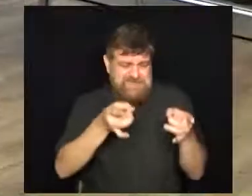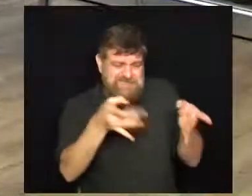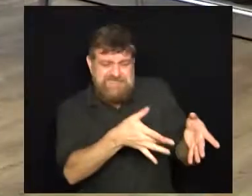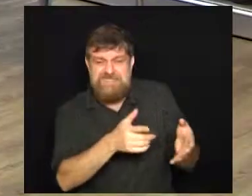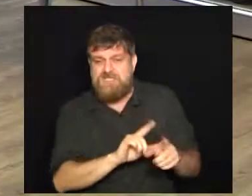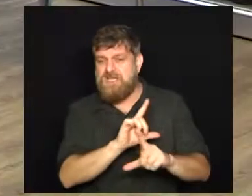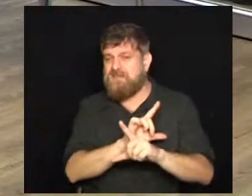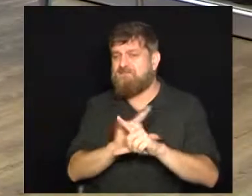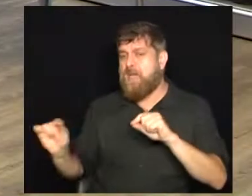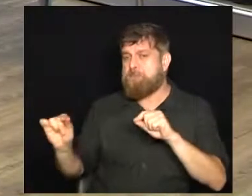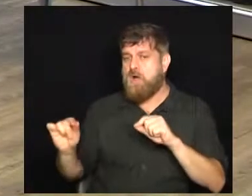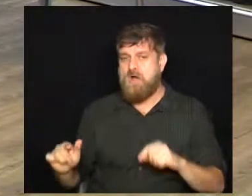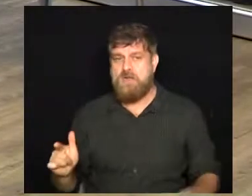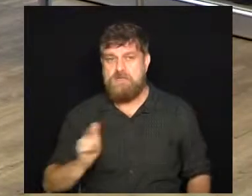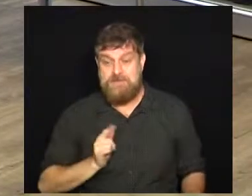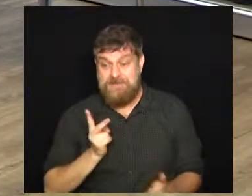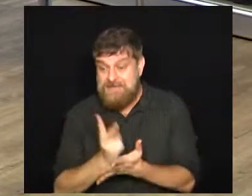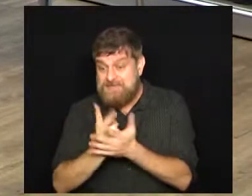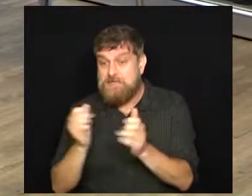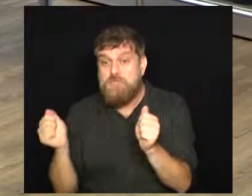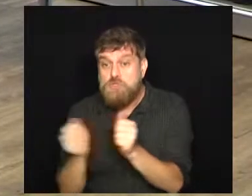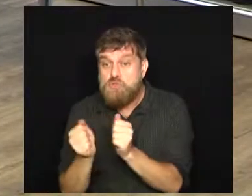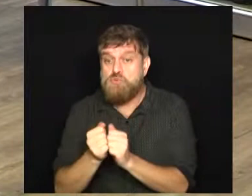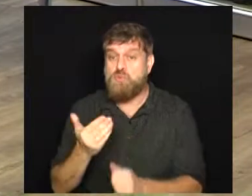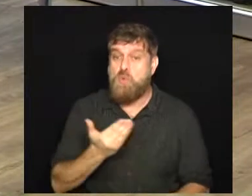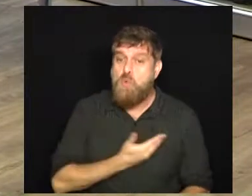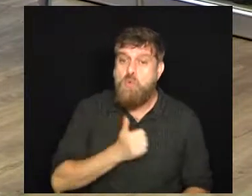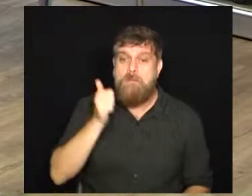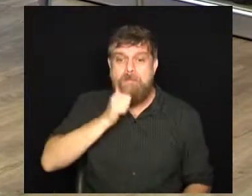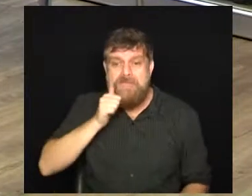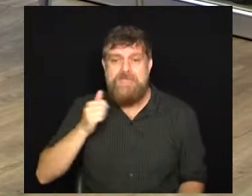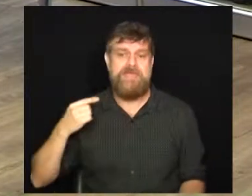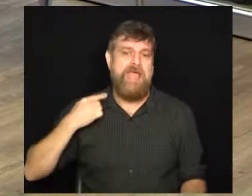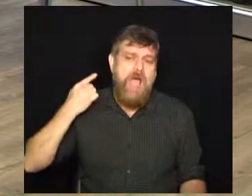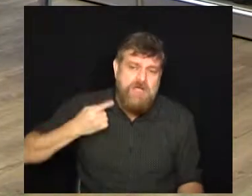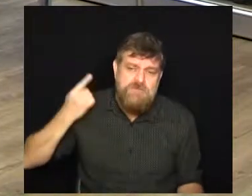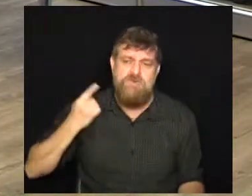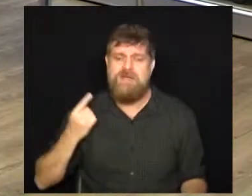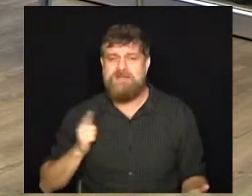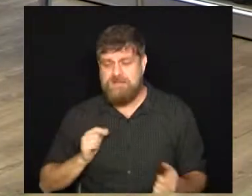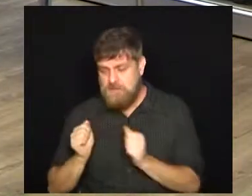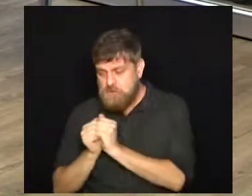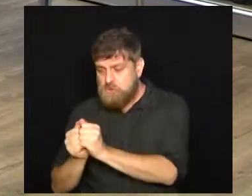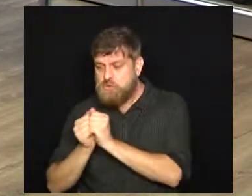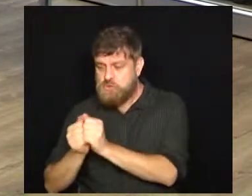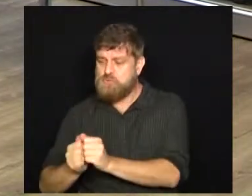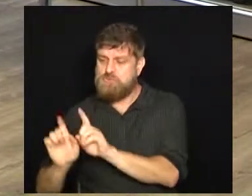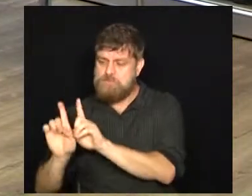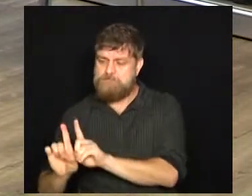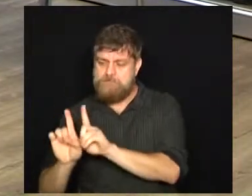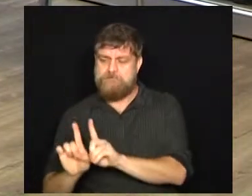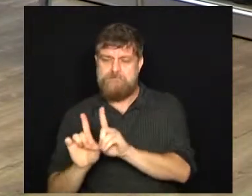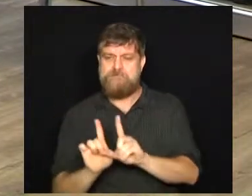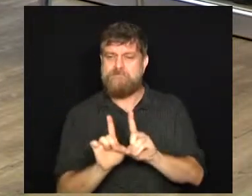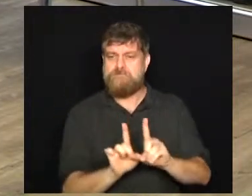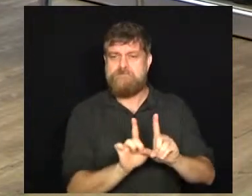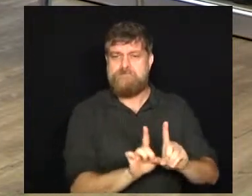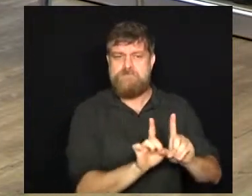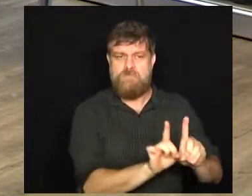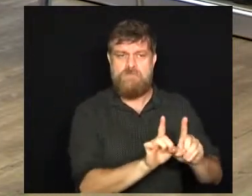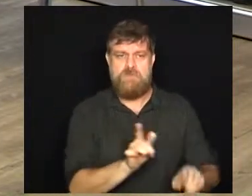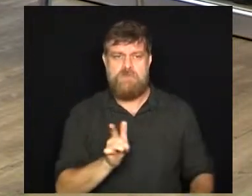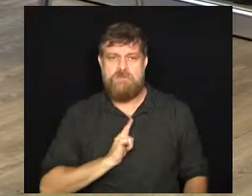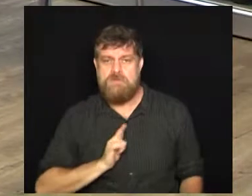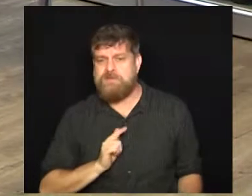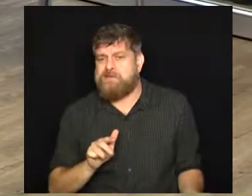bom elas estarem sempre acompanhadas, quando não puder de um advogado ou uma advogada, estarem acompanhadas de uma amiga, uma